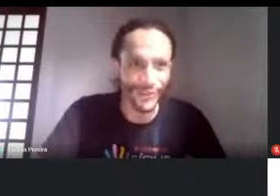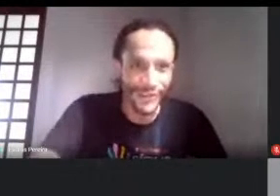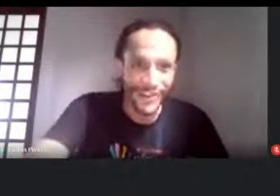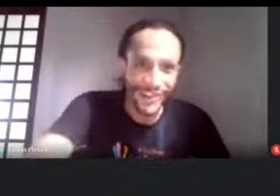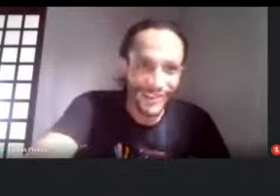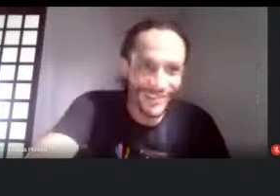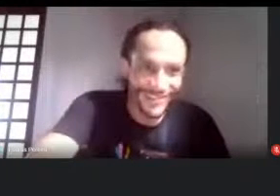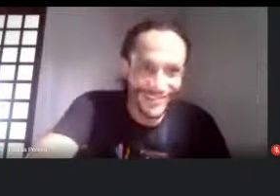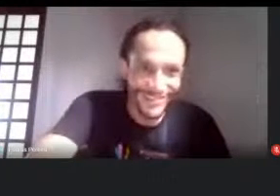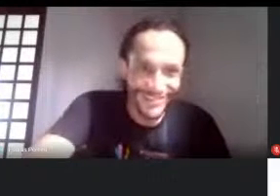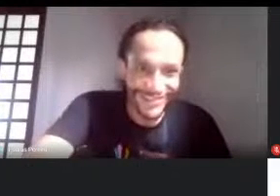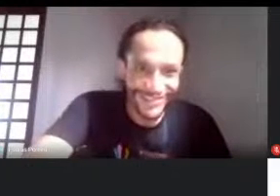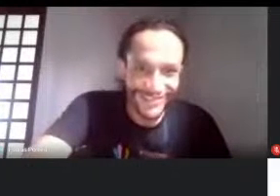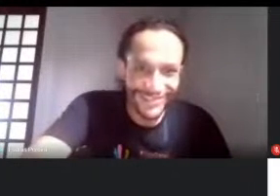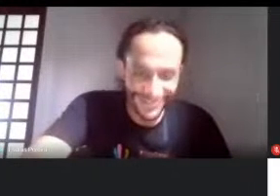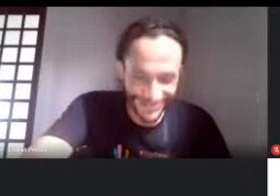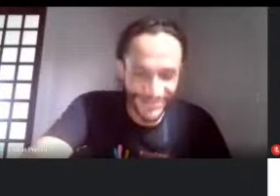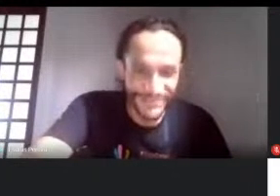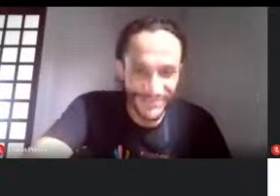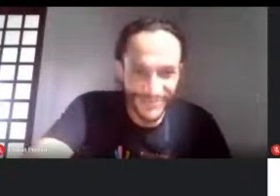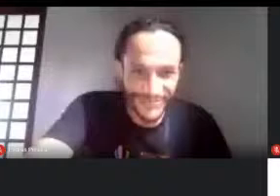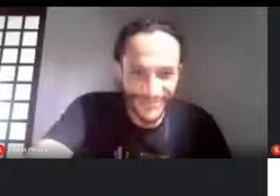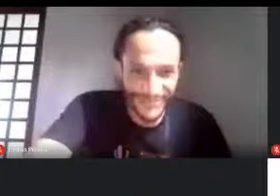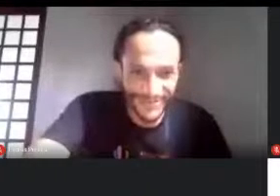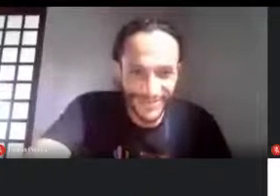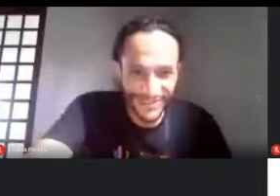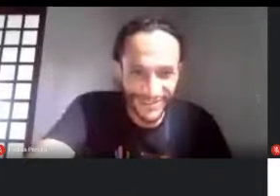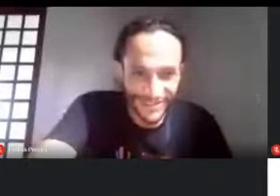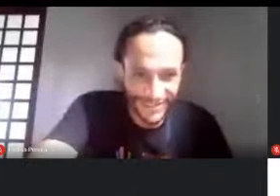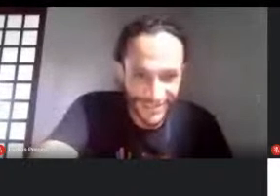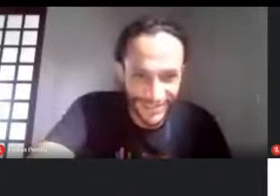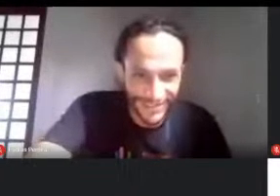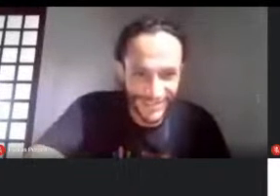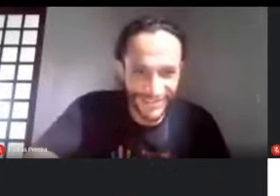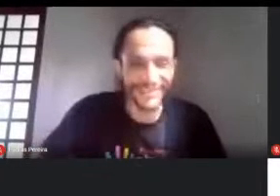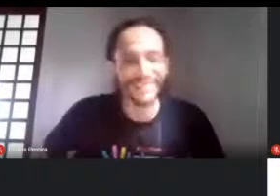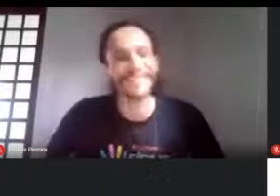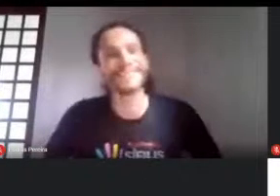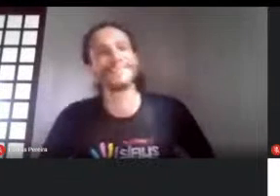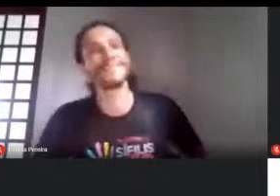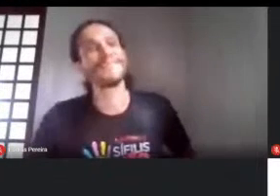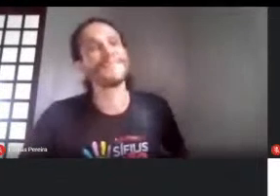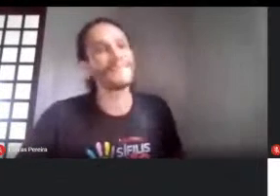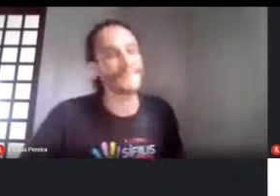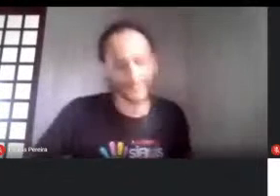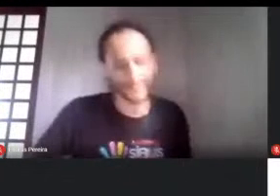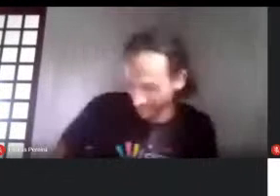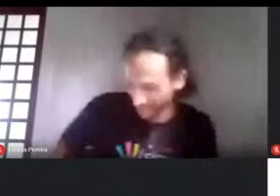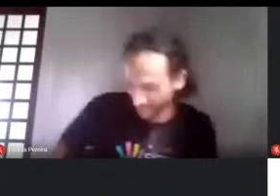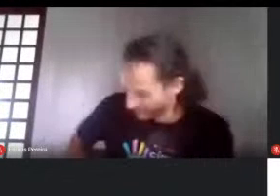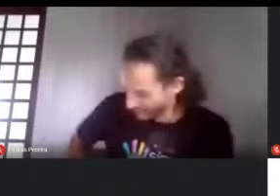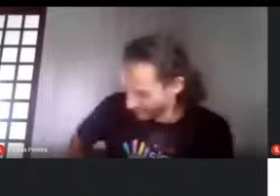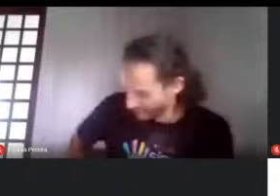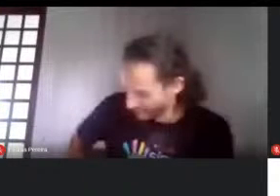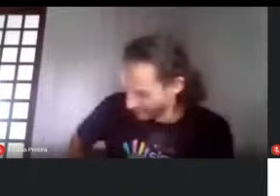Olá, boa tarde a todos e a todas. É um prazer imenso estar aqui dialogando com